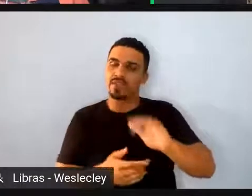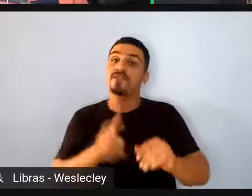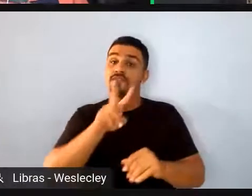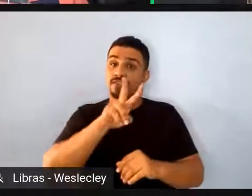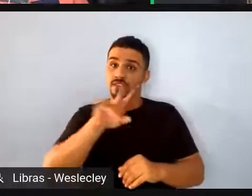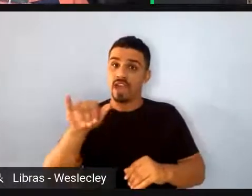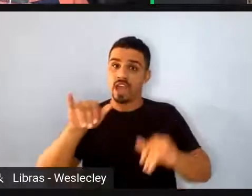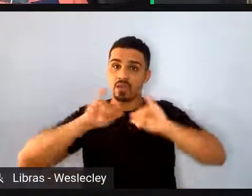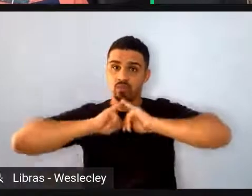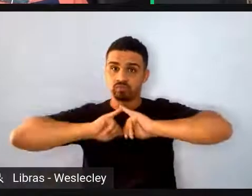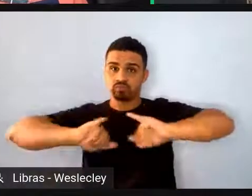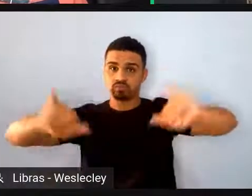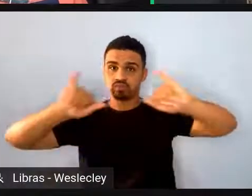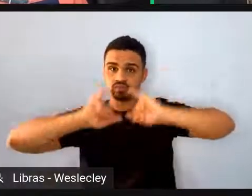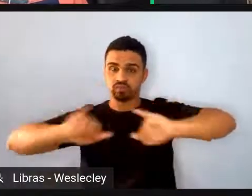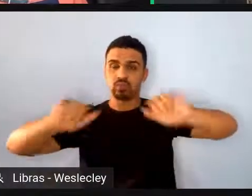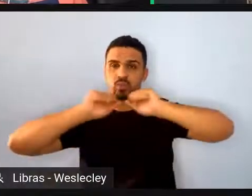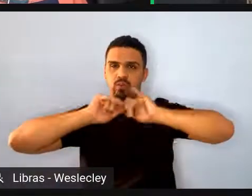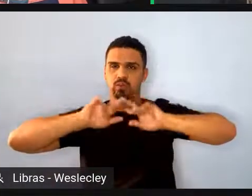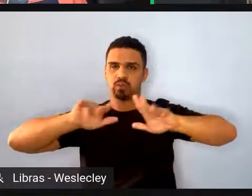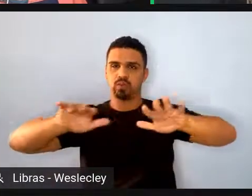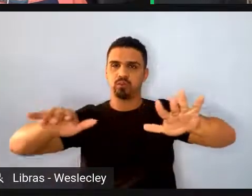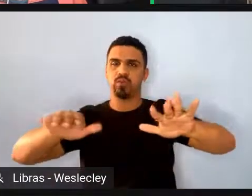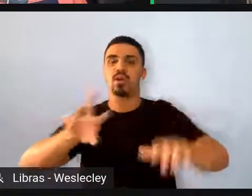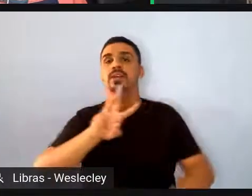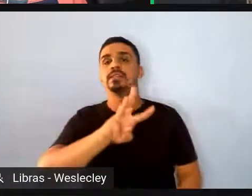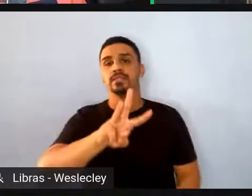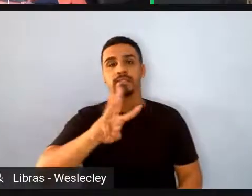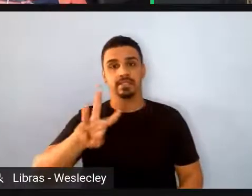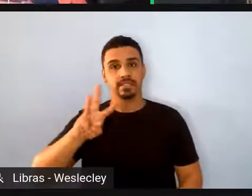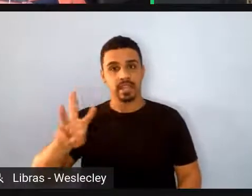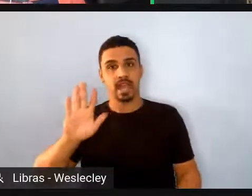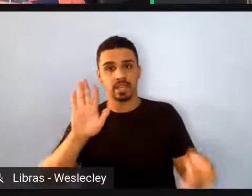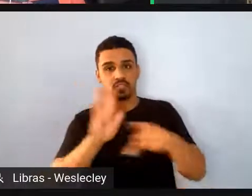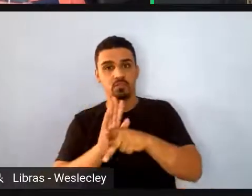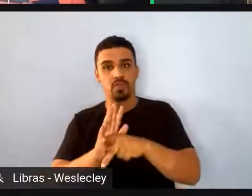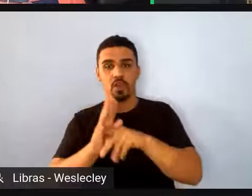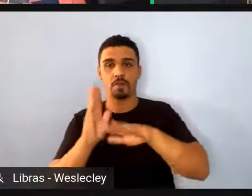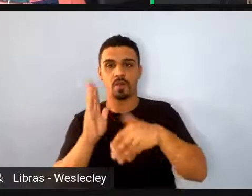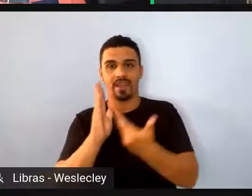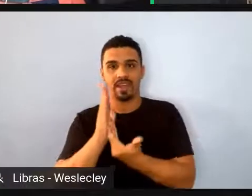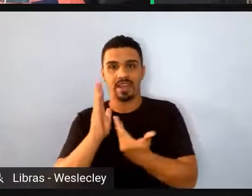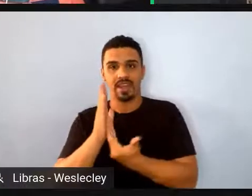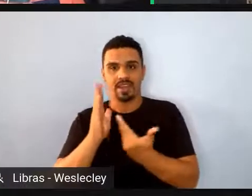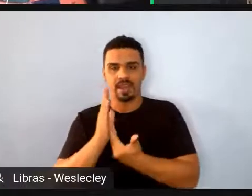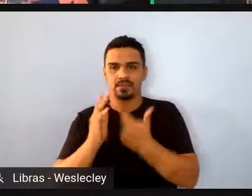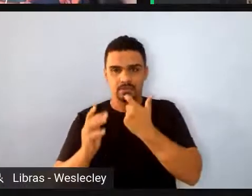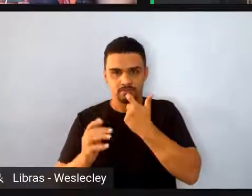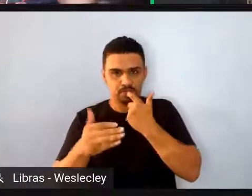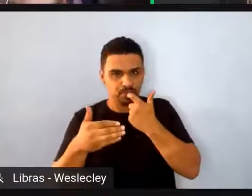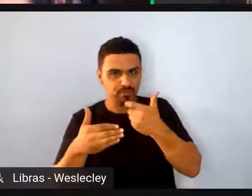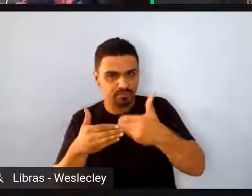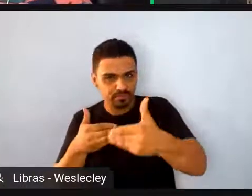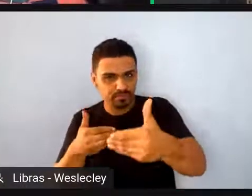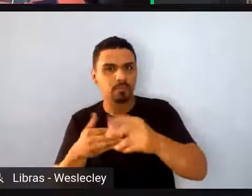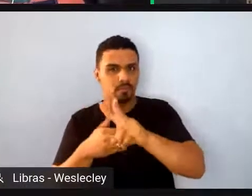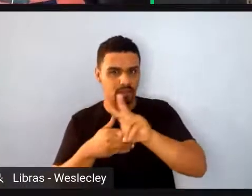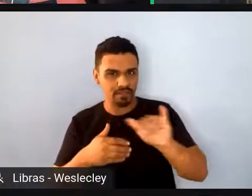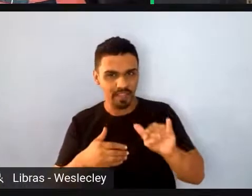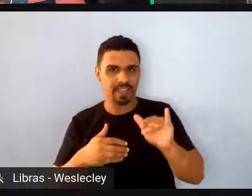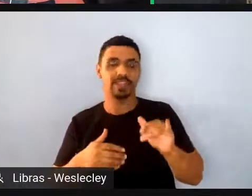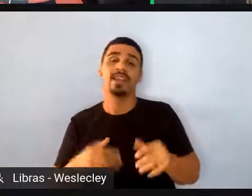divulgado no site, né, do mestrado da Câmara dos Deputados, em breve, porque ele está passando pelas últimas